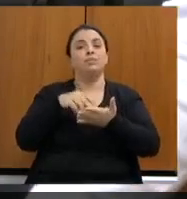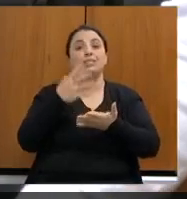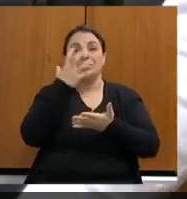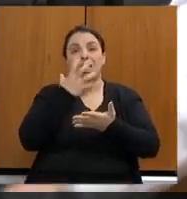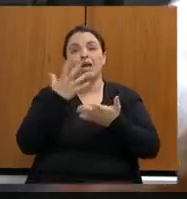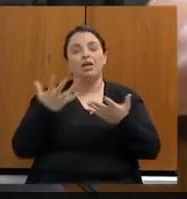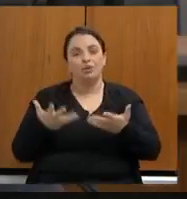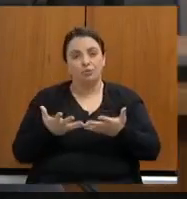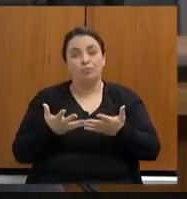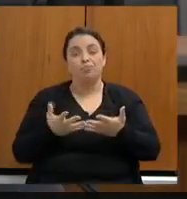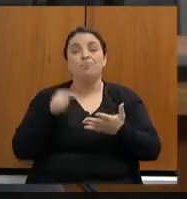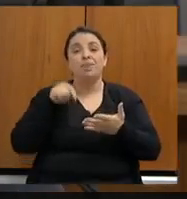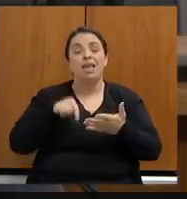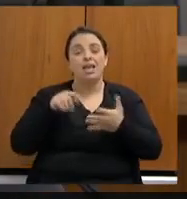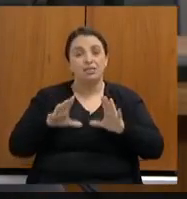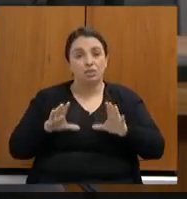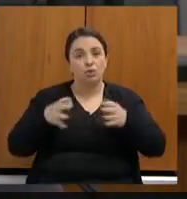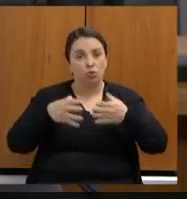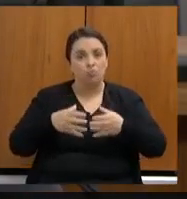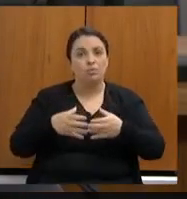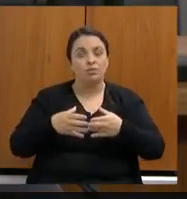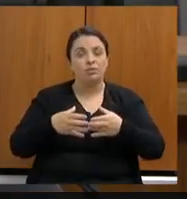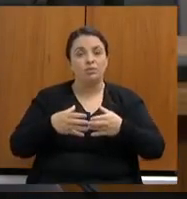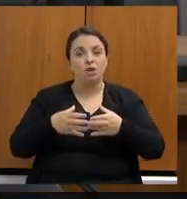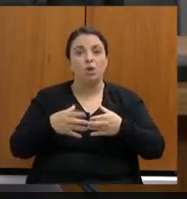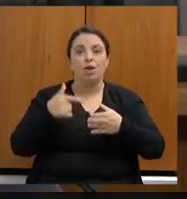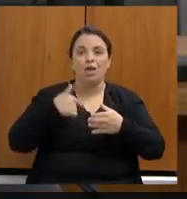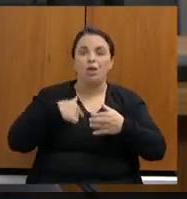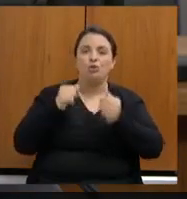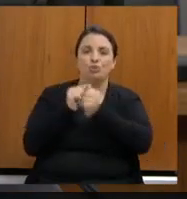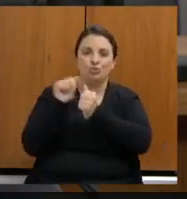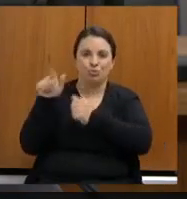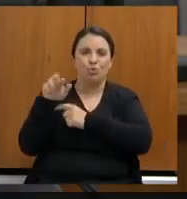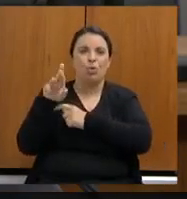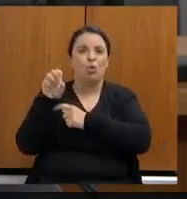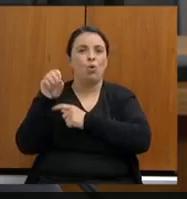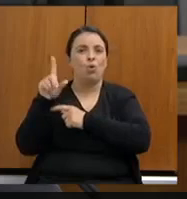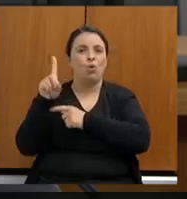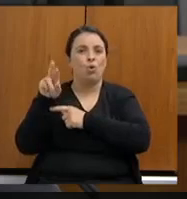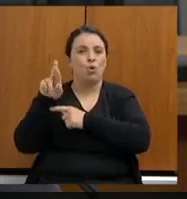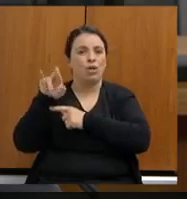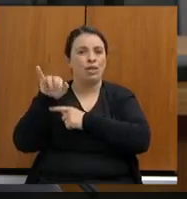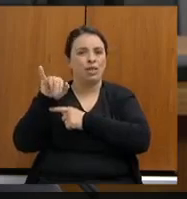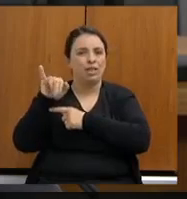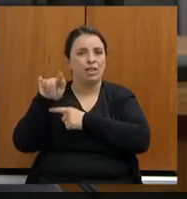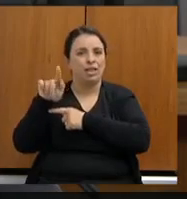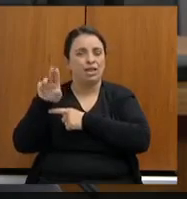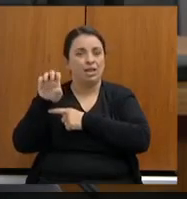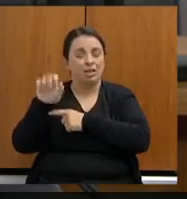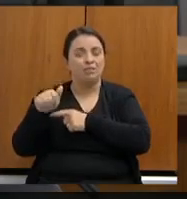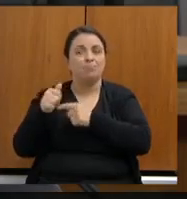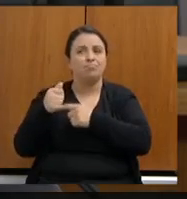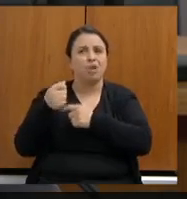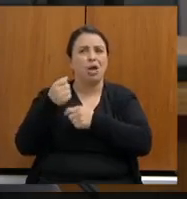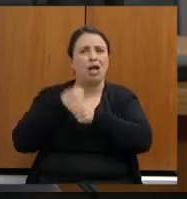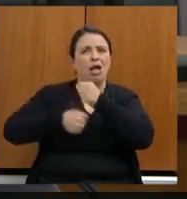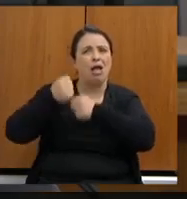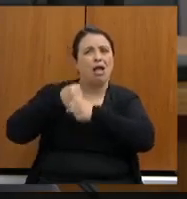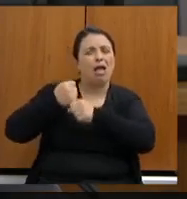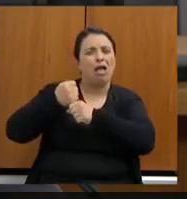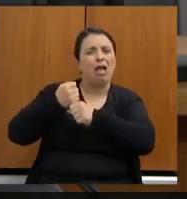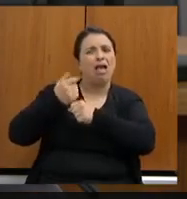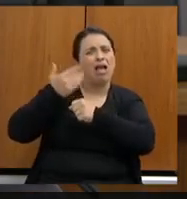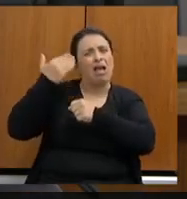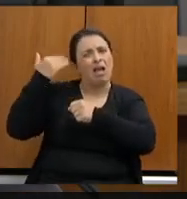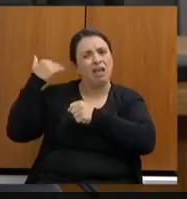comissão e é eu deputados a gente Rodrigo alguns anos atrás nós fizemos